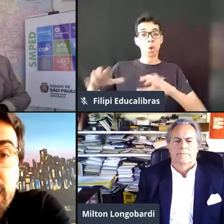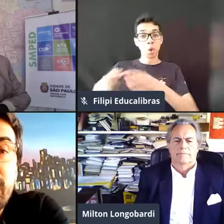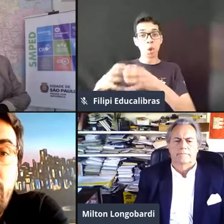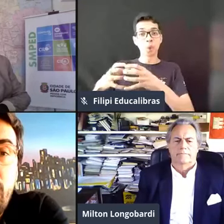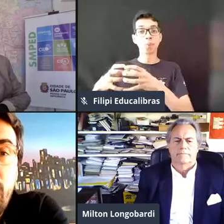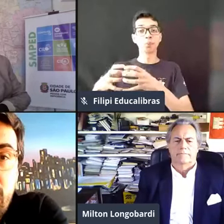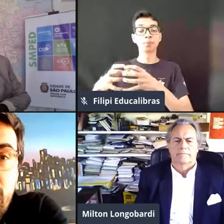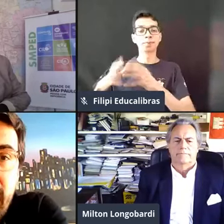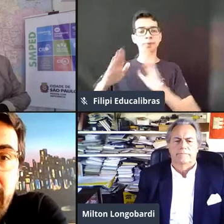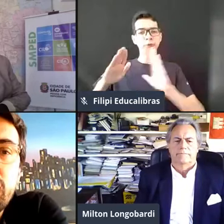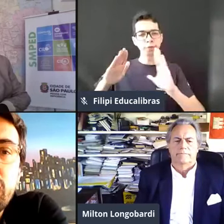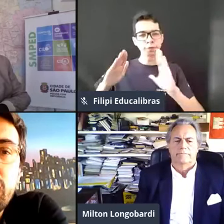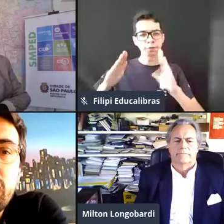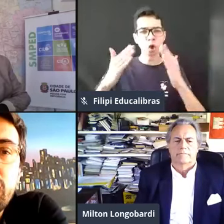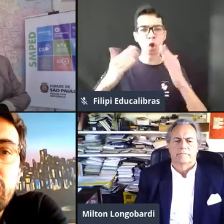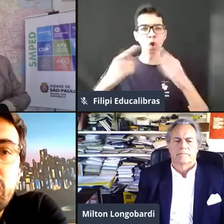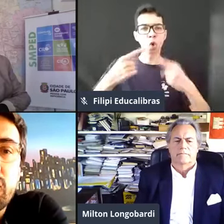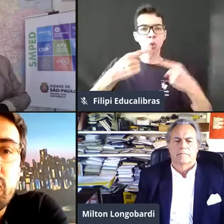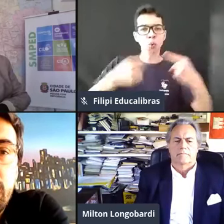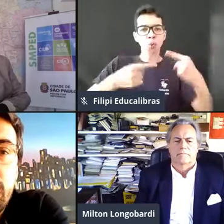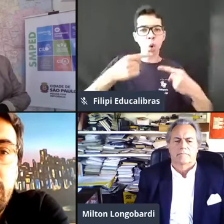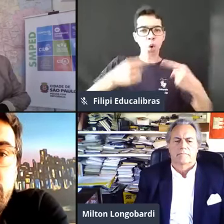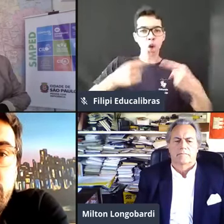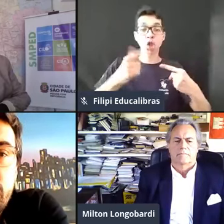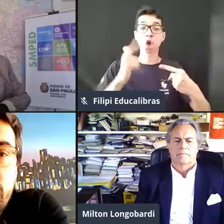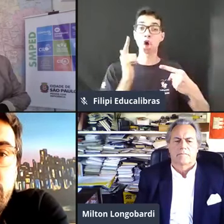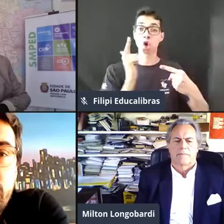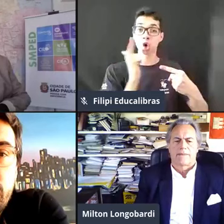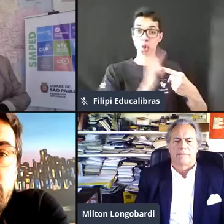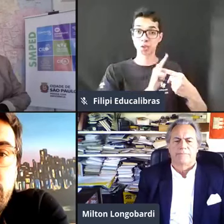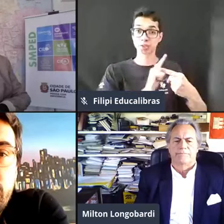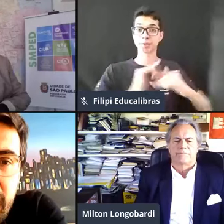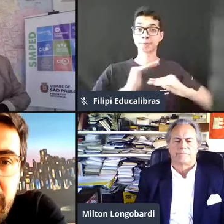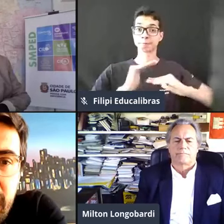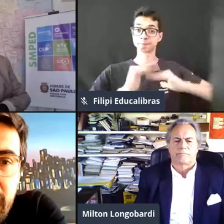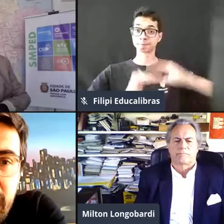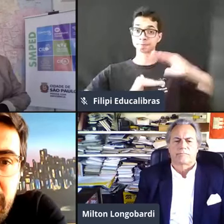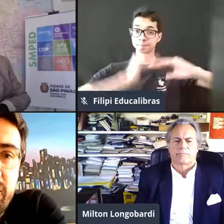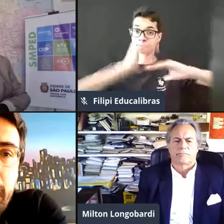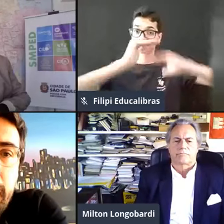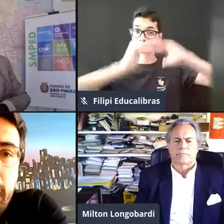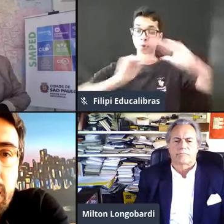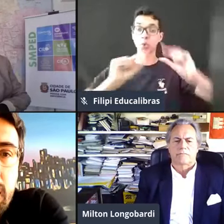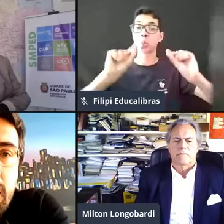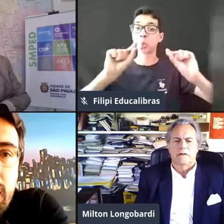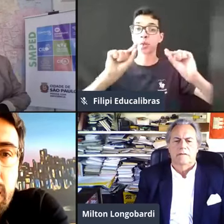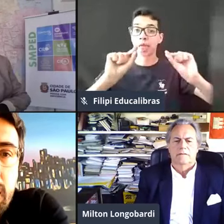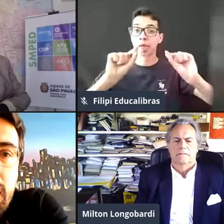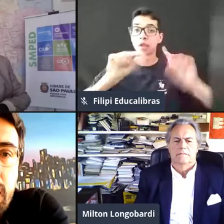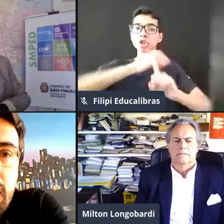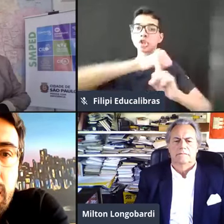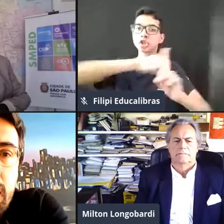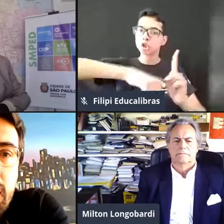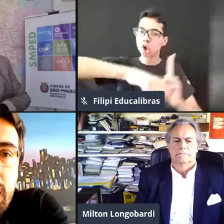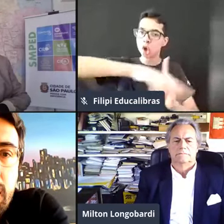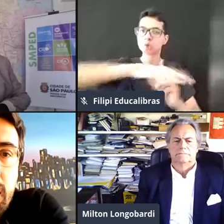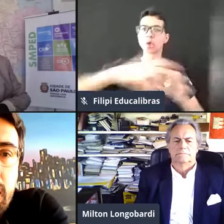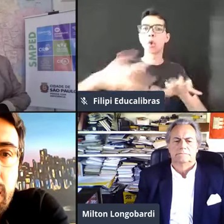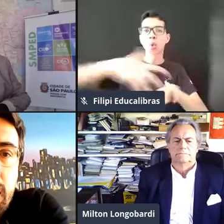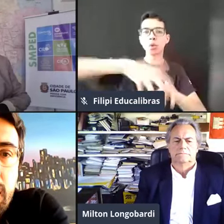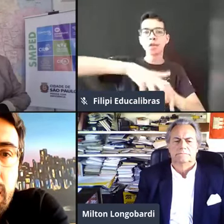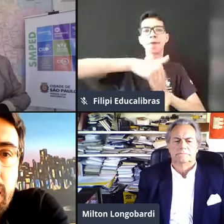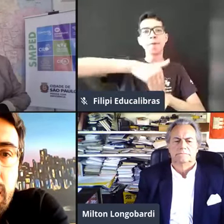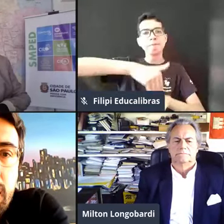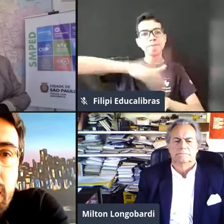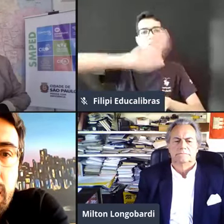para a construção de uma sociedade mais inclusiva. A gente não quer só reclamar e a gente